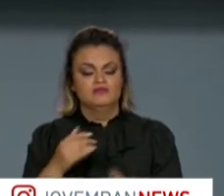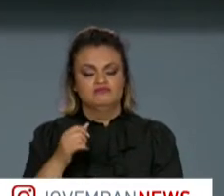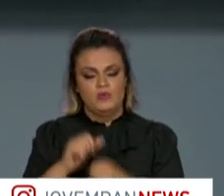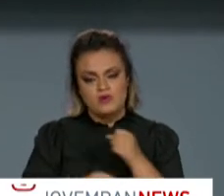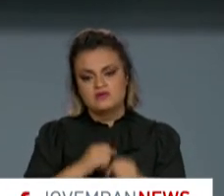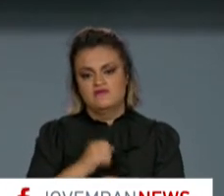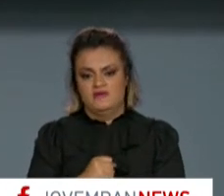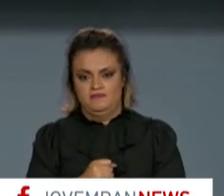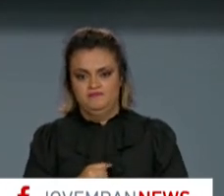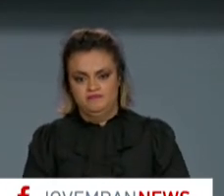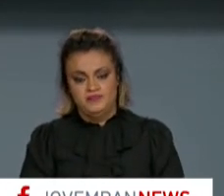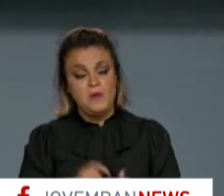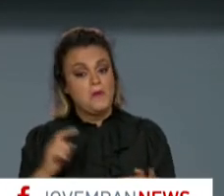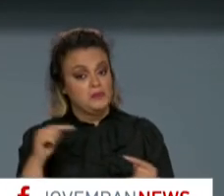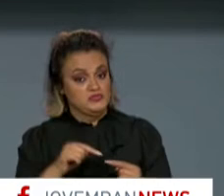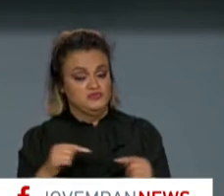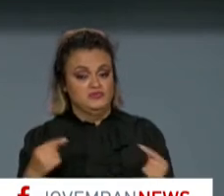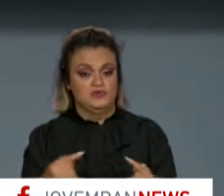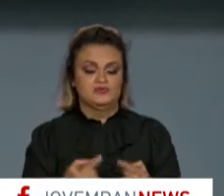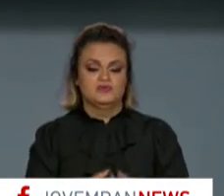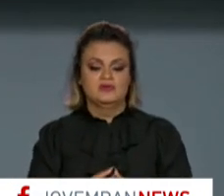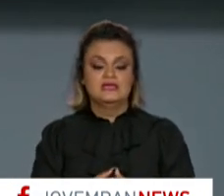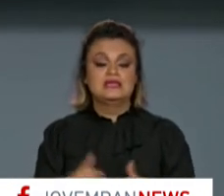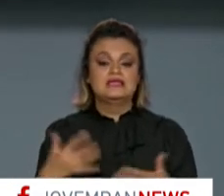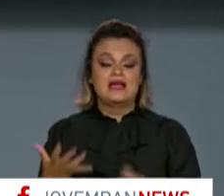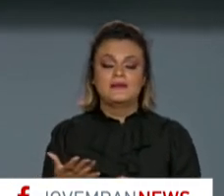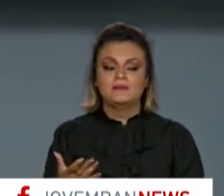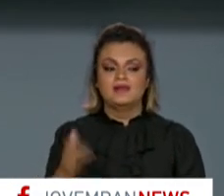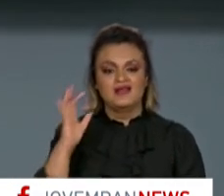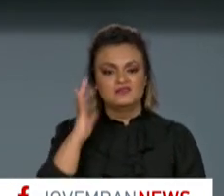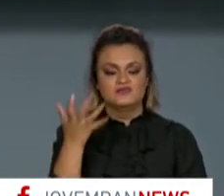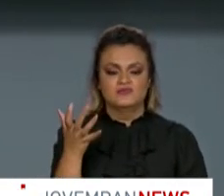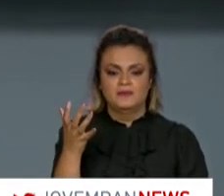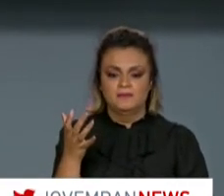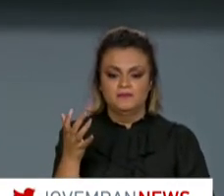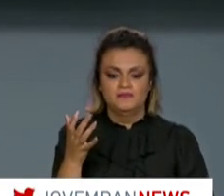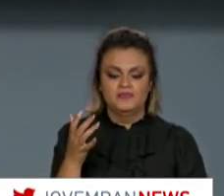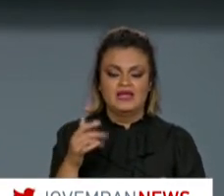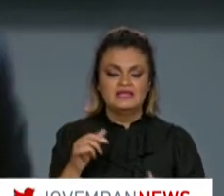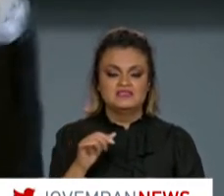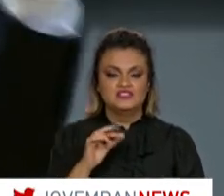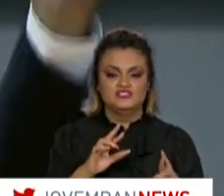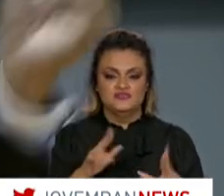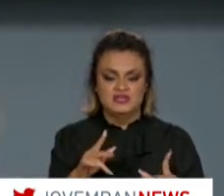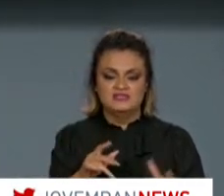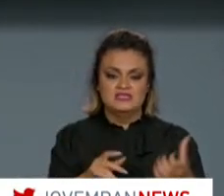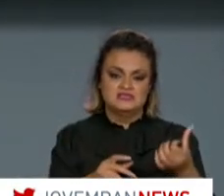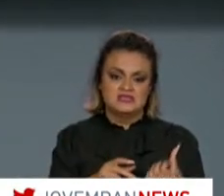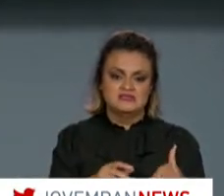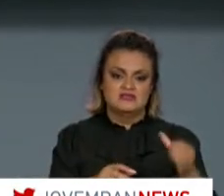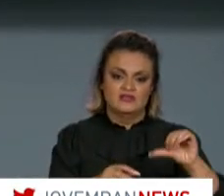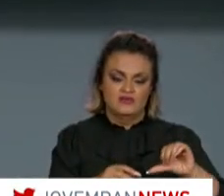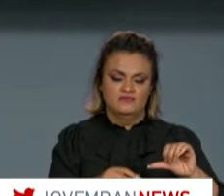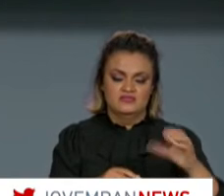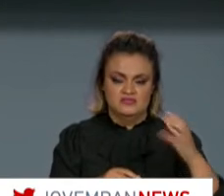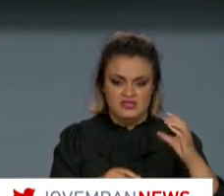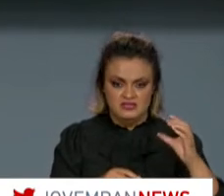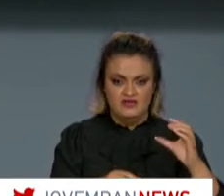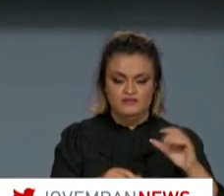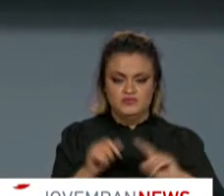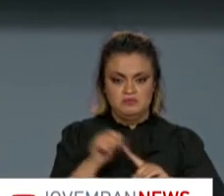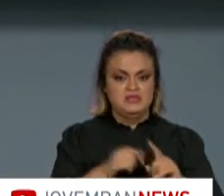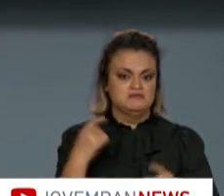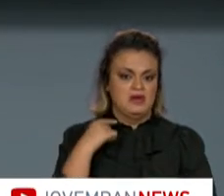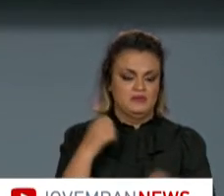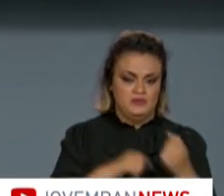que vem. Esse é o objetivo. E para compensar essa diferença entre os 69 centavos